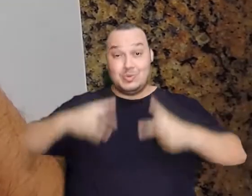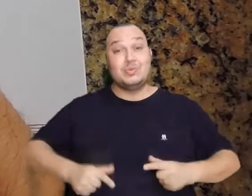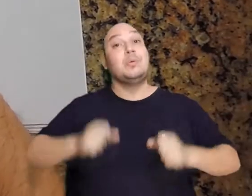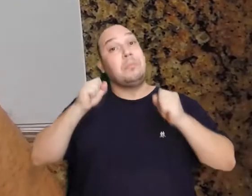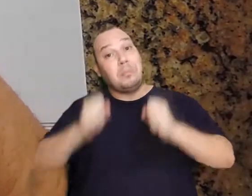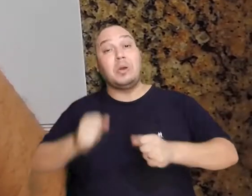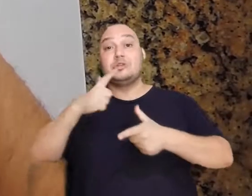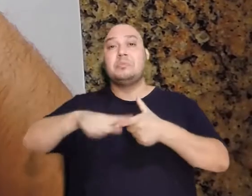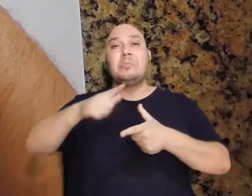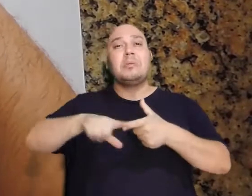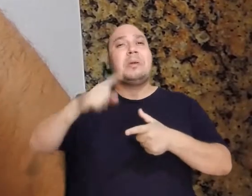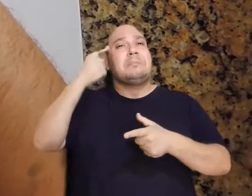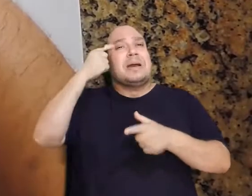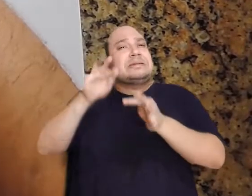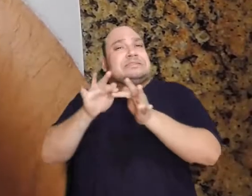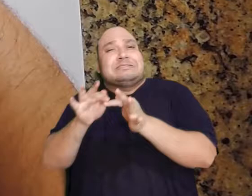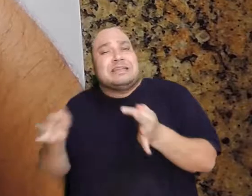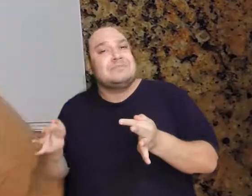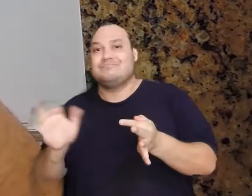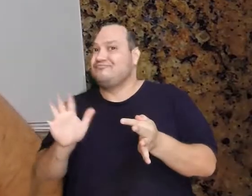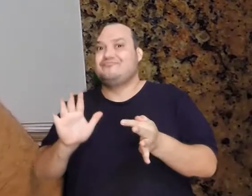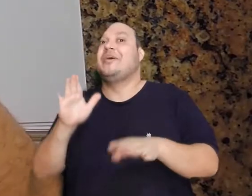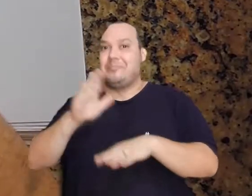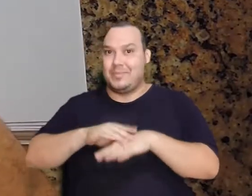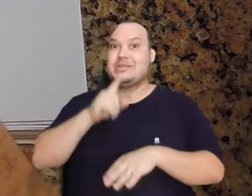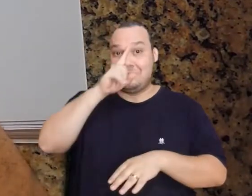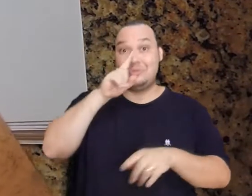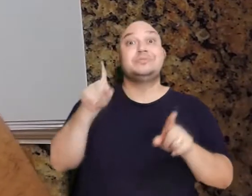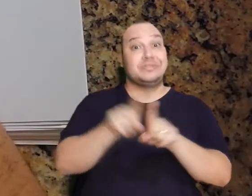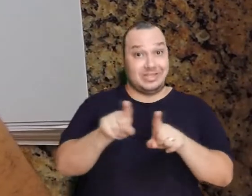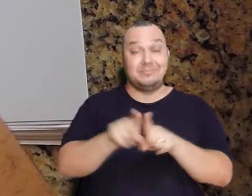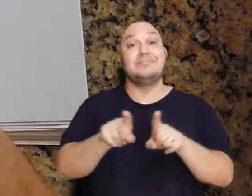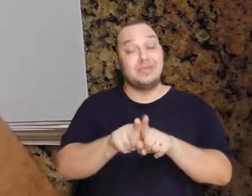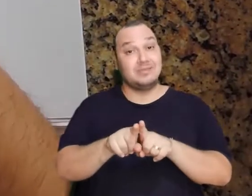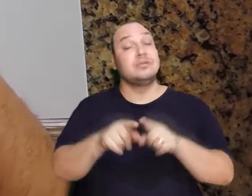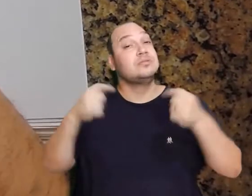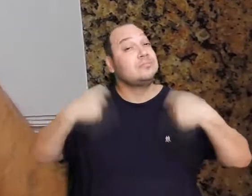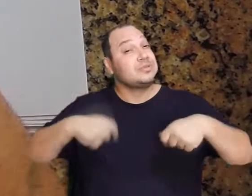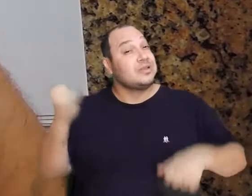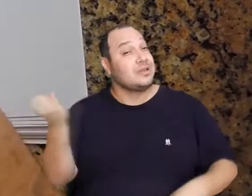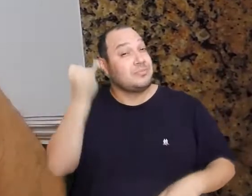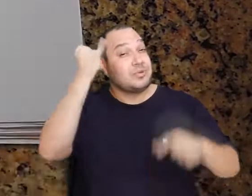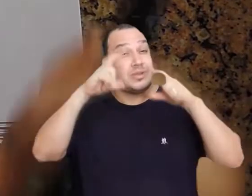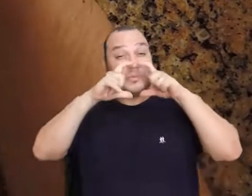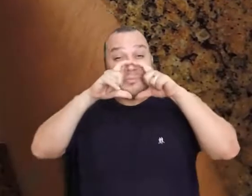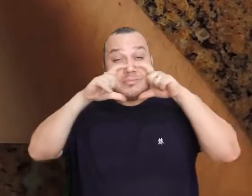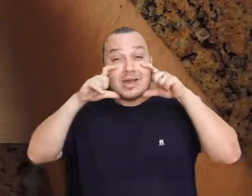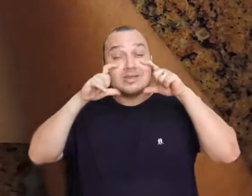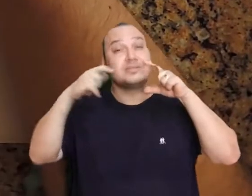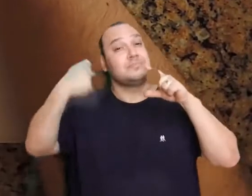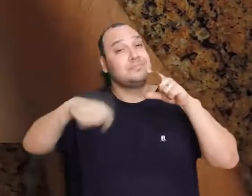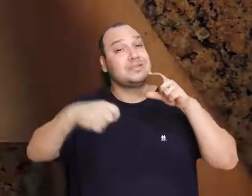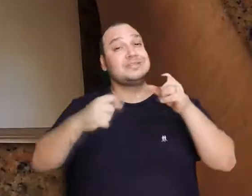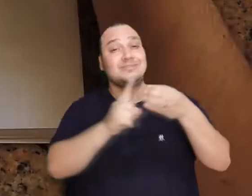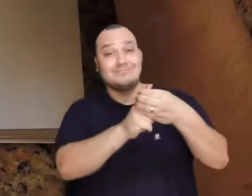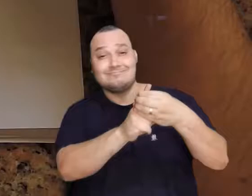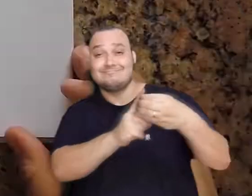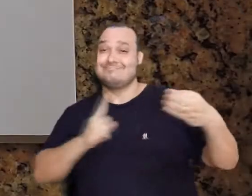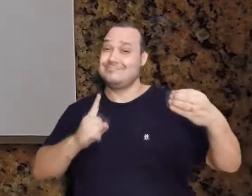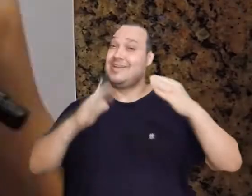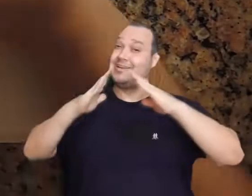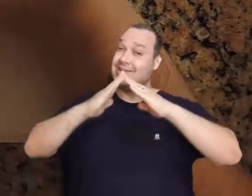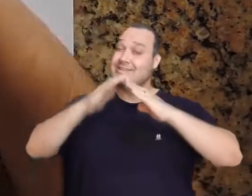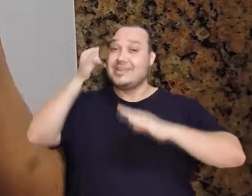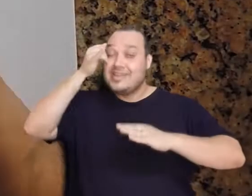podendo causar complicações nem sempre simples de se resolver. Por isso, use máscara, pratique o